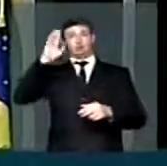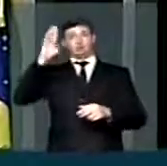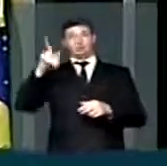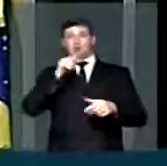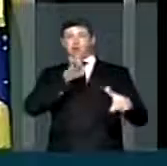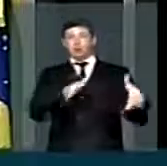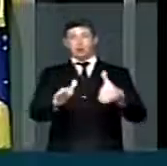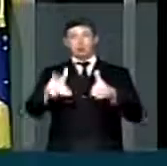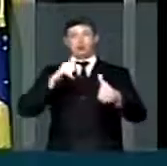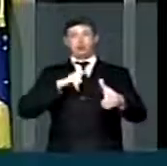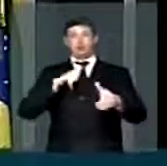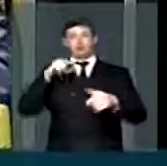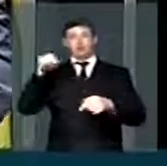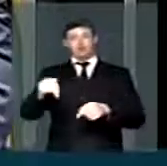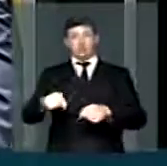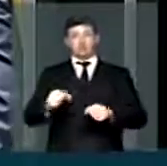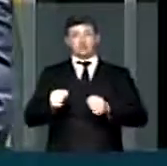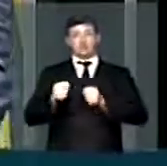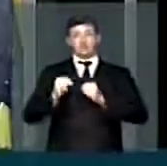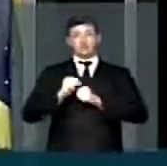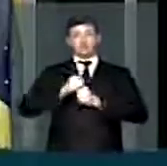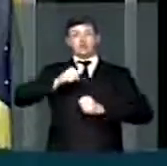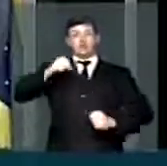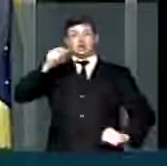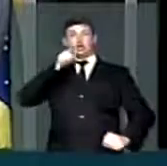que formam esse gigante que é o Rio Madeira.